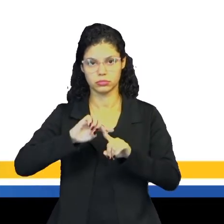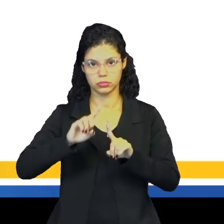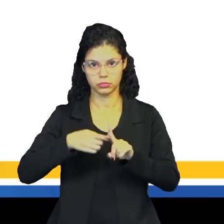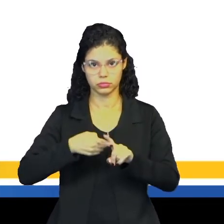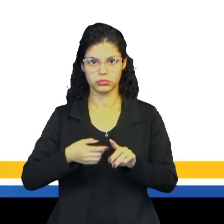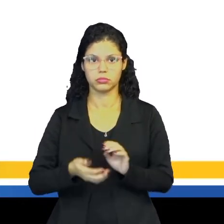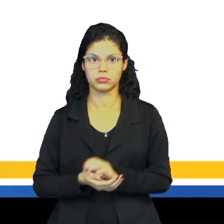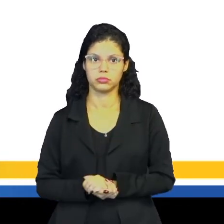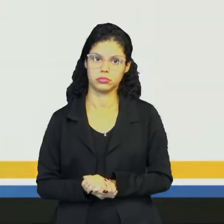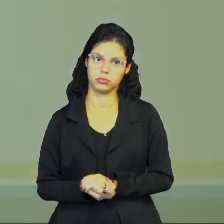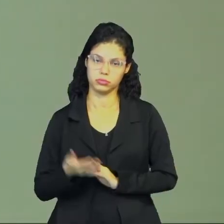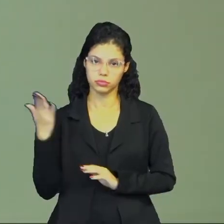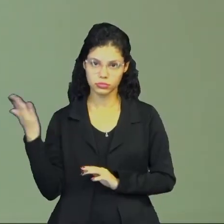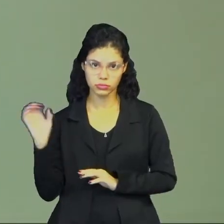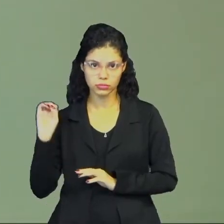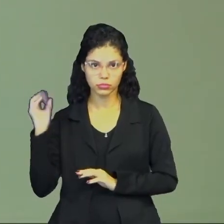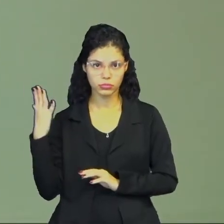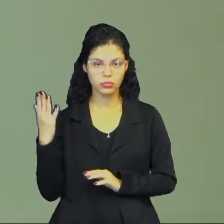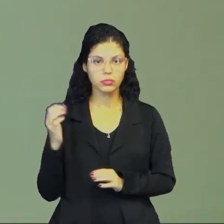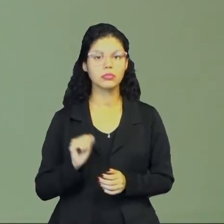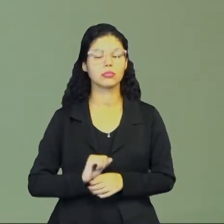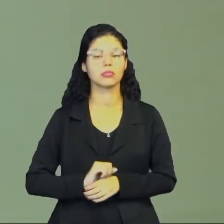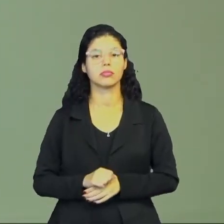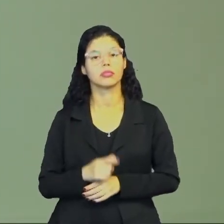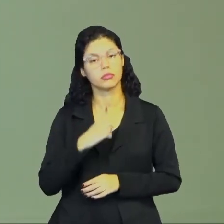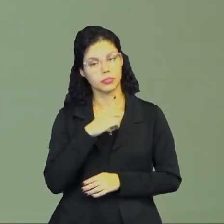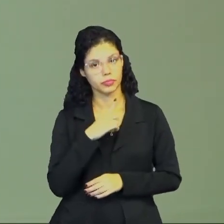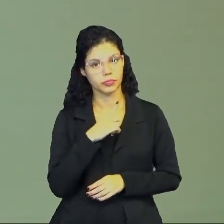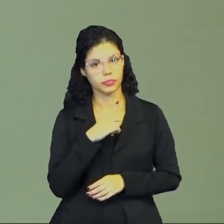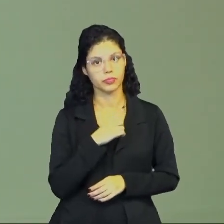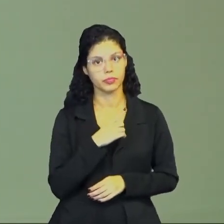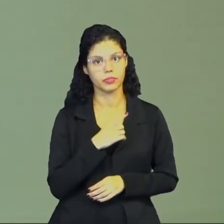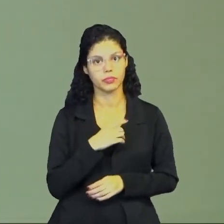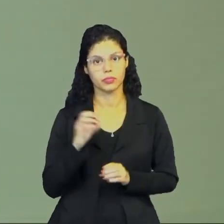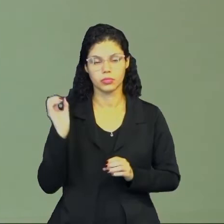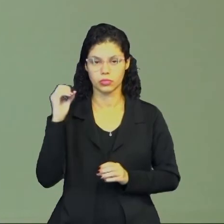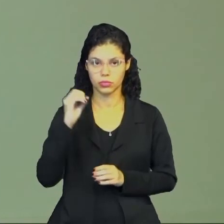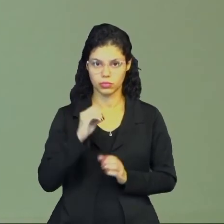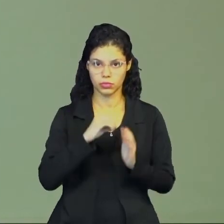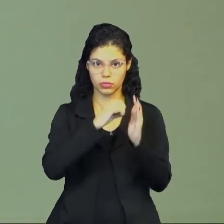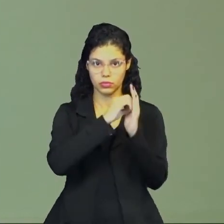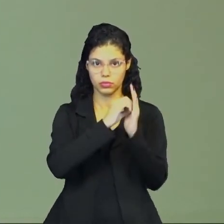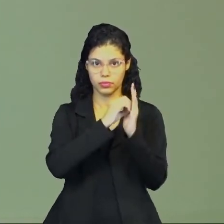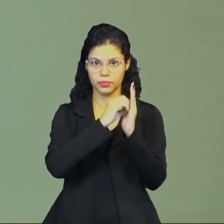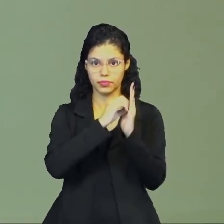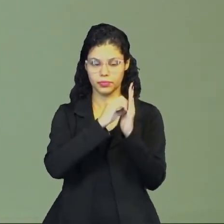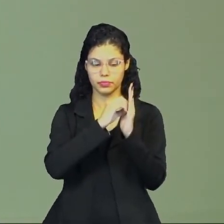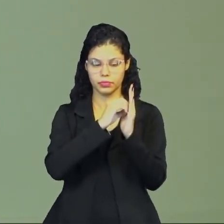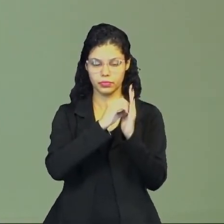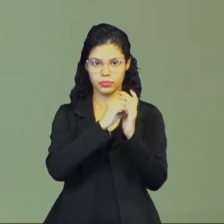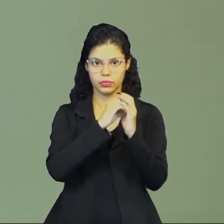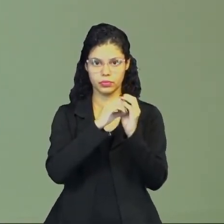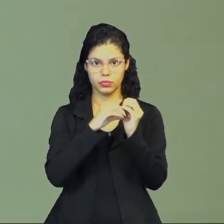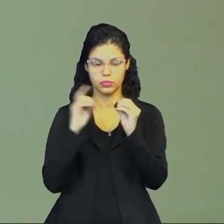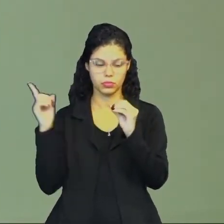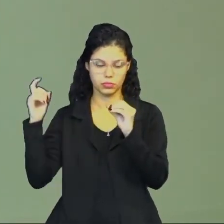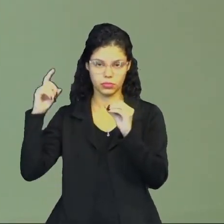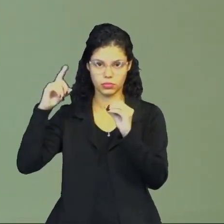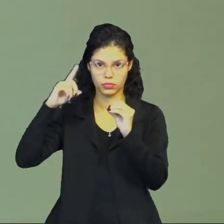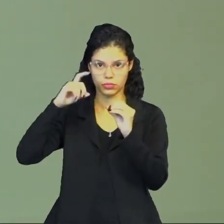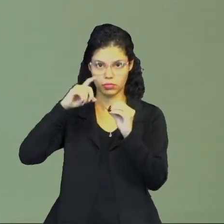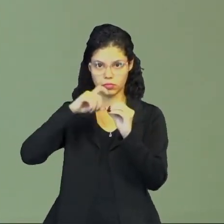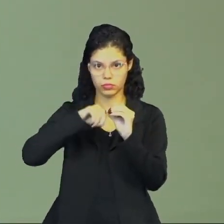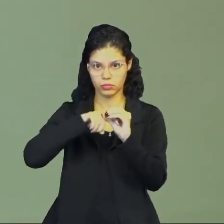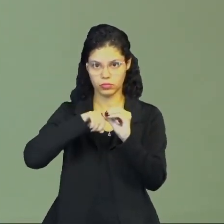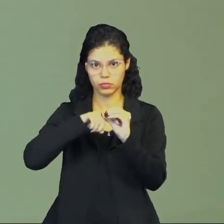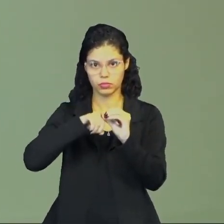gravidez. Nesse caso aí esse óvulo ele seja fecundado lá na tuba uterina, ele vai fazer o